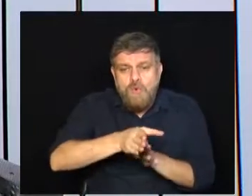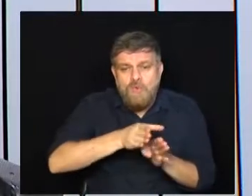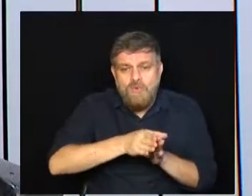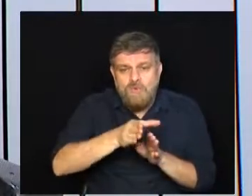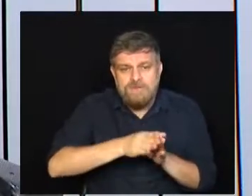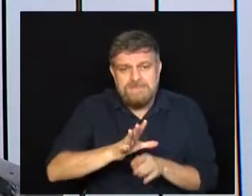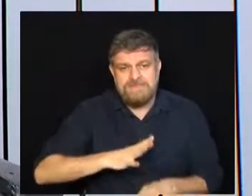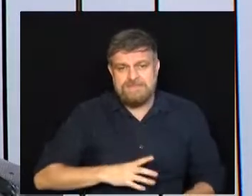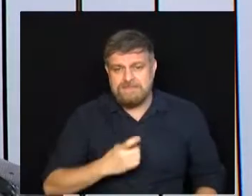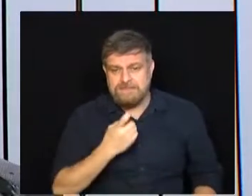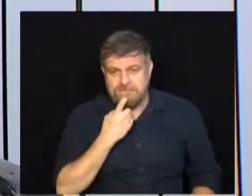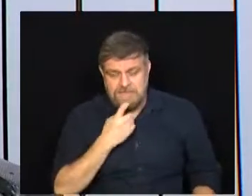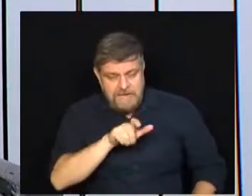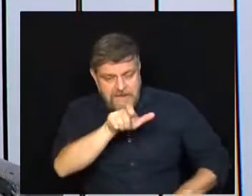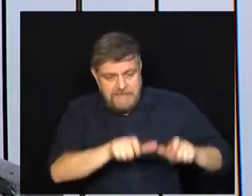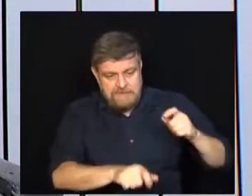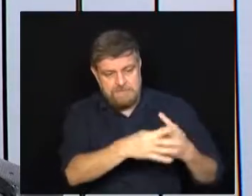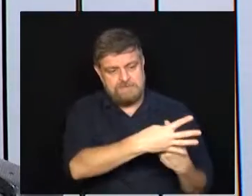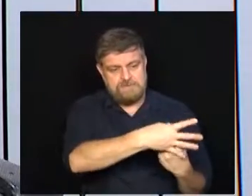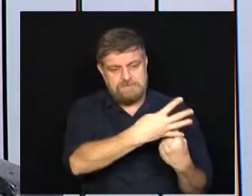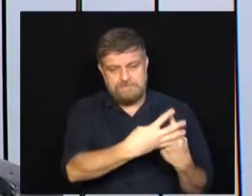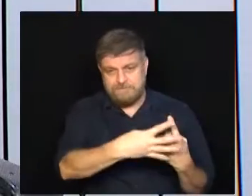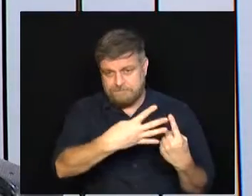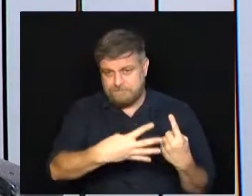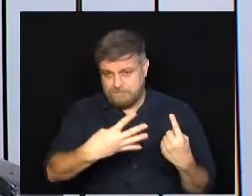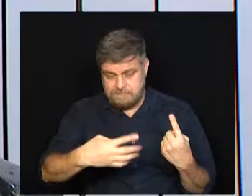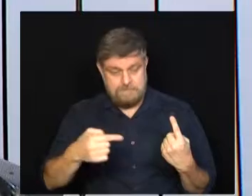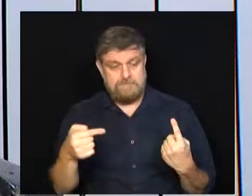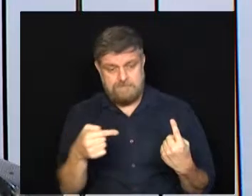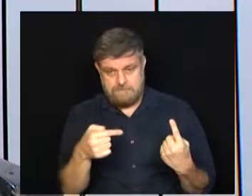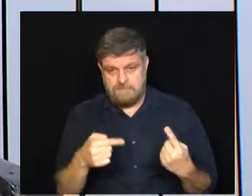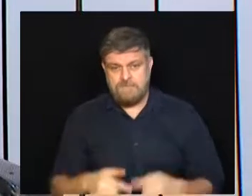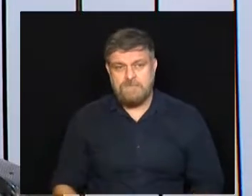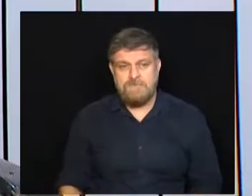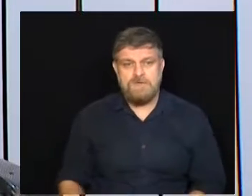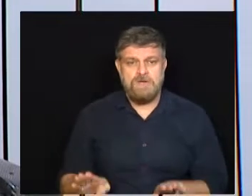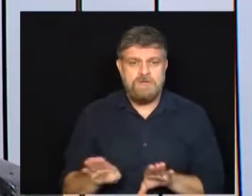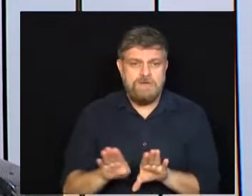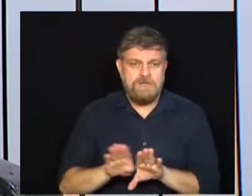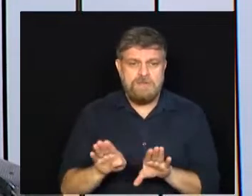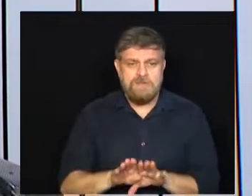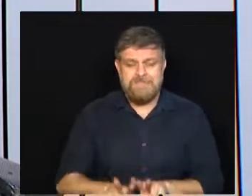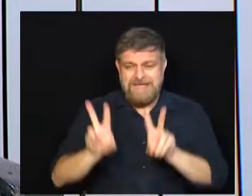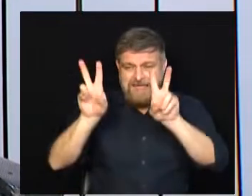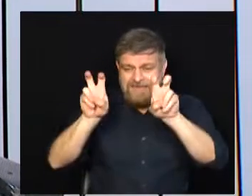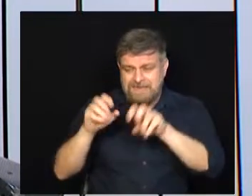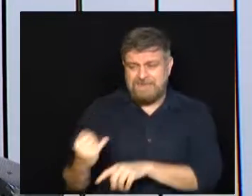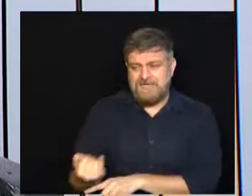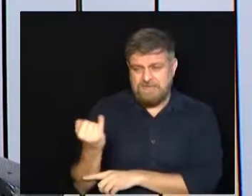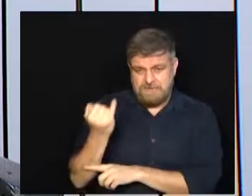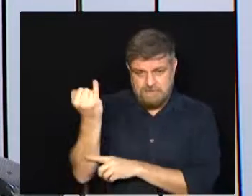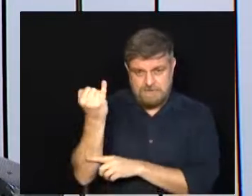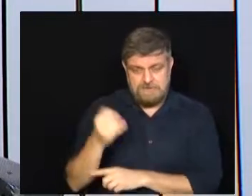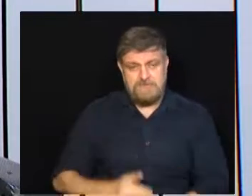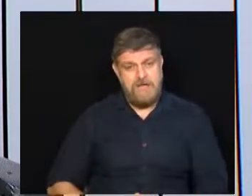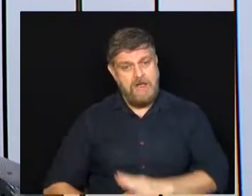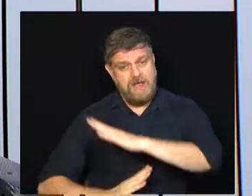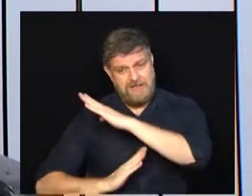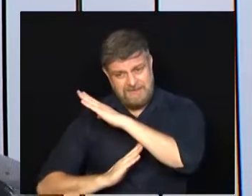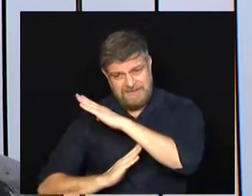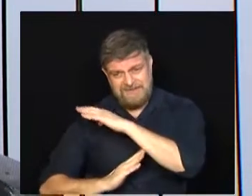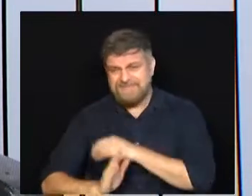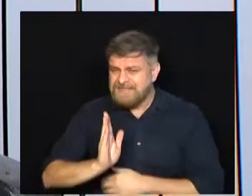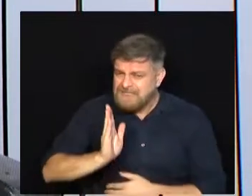das pessoas LGBTQIA+, e outros temas relevantes. Então, a casa, ela já